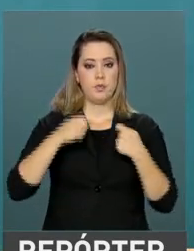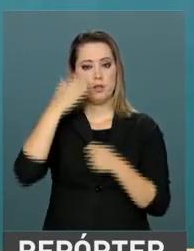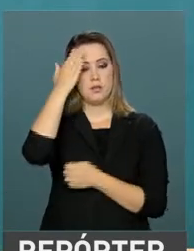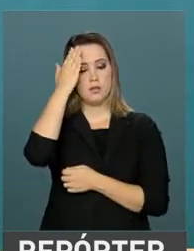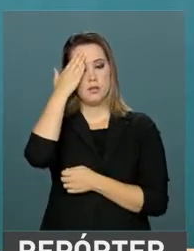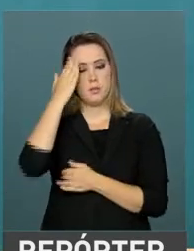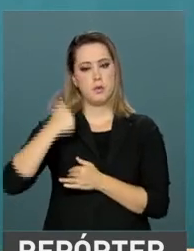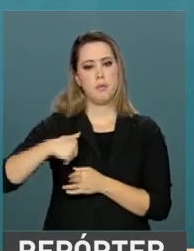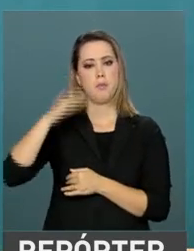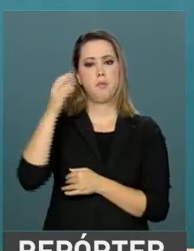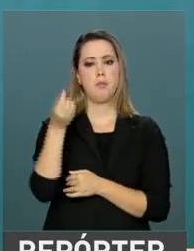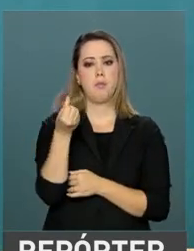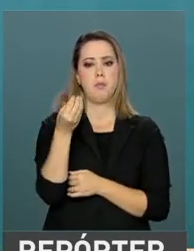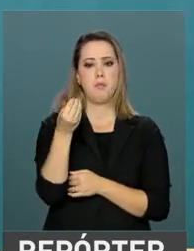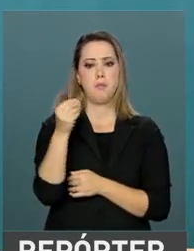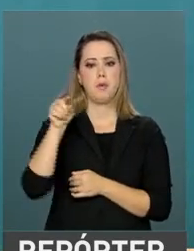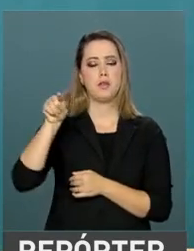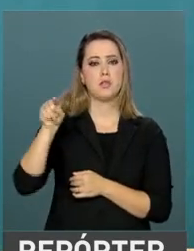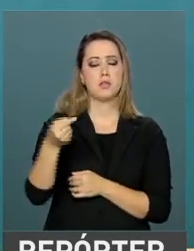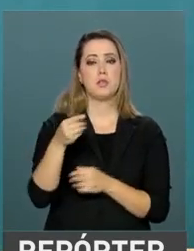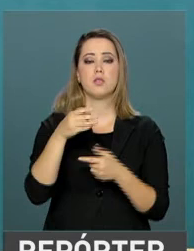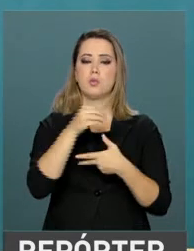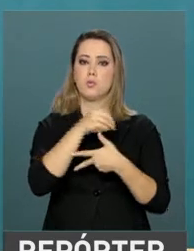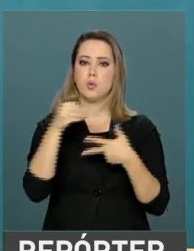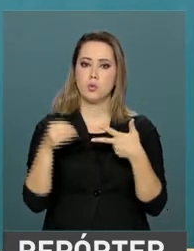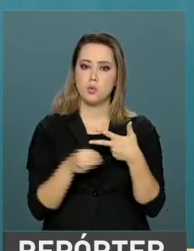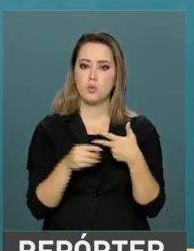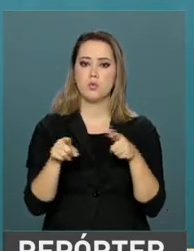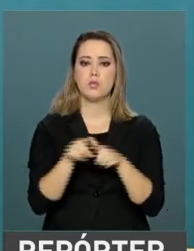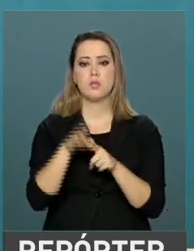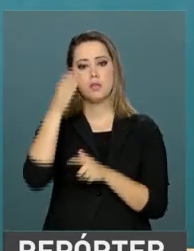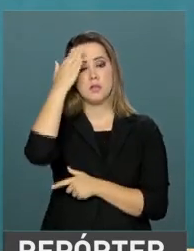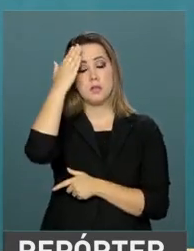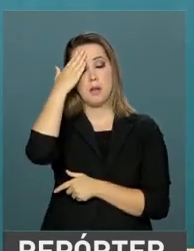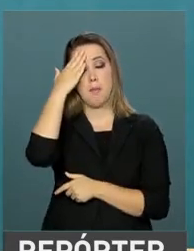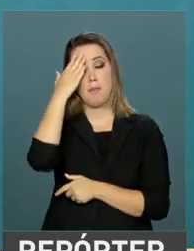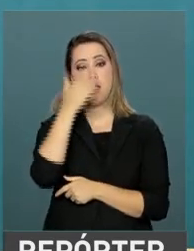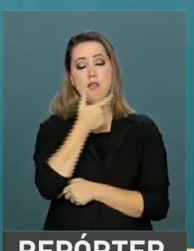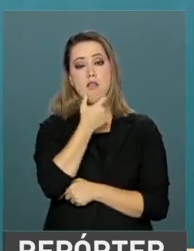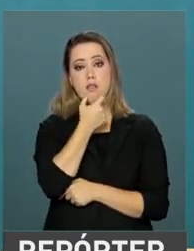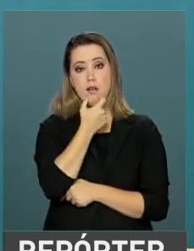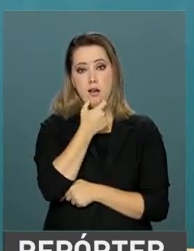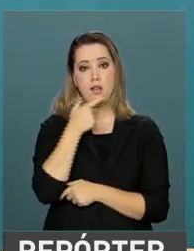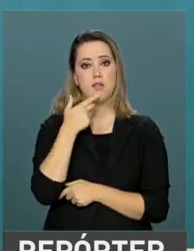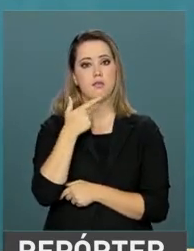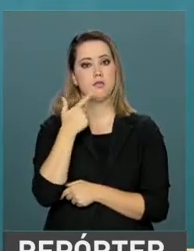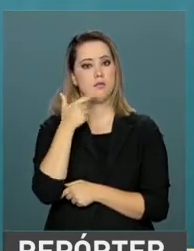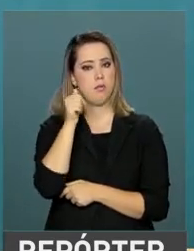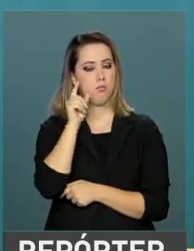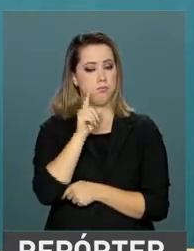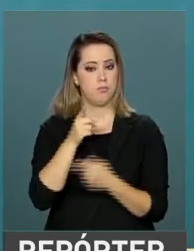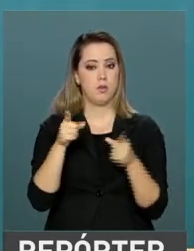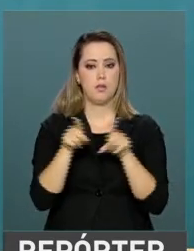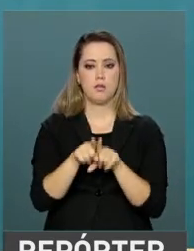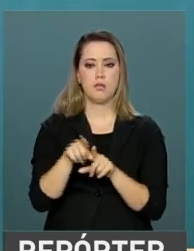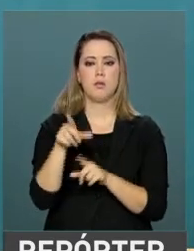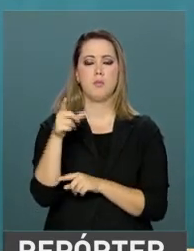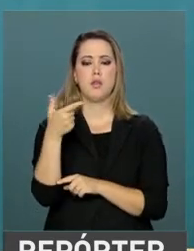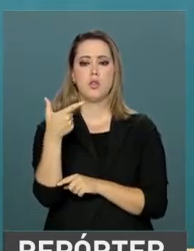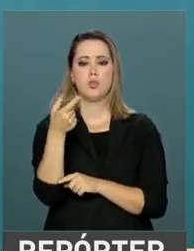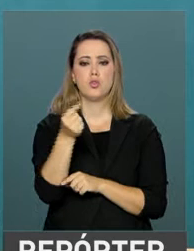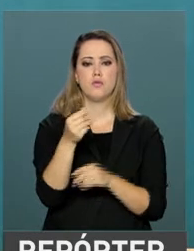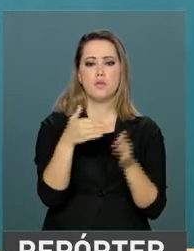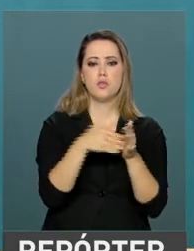alcançado mais de 600 pontos no enem comprovar proficiência em língua inglesa além de ter completado no mínimo 20 e no máximo